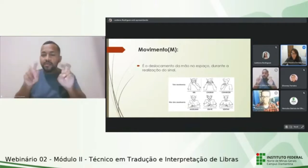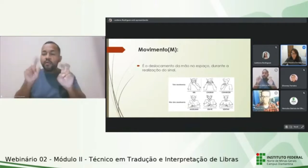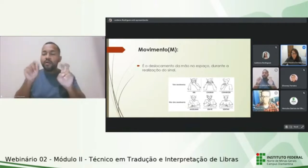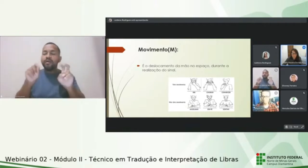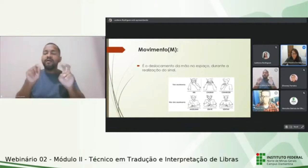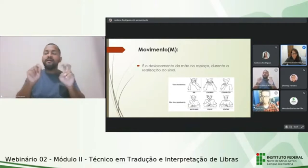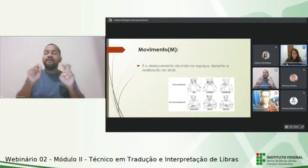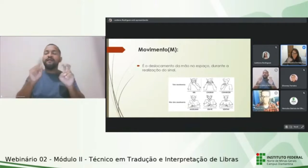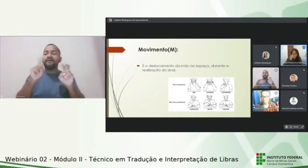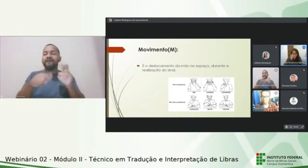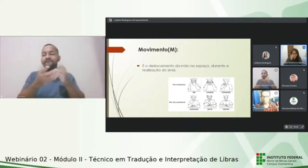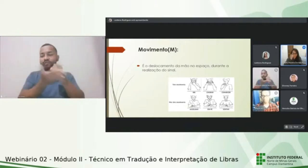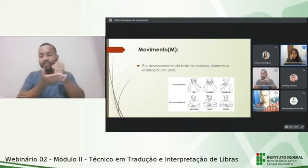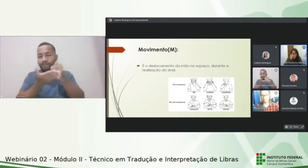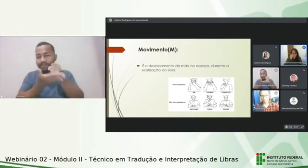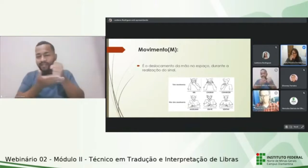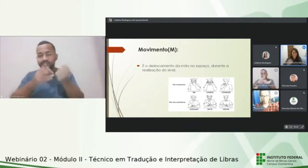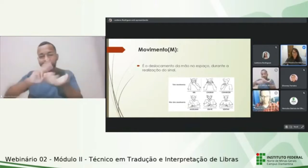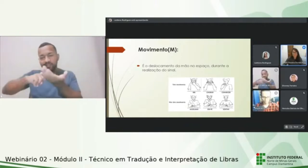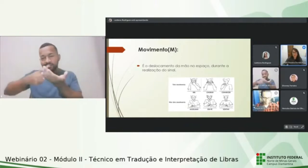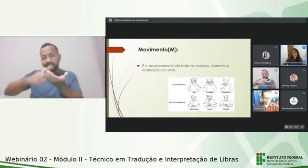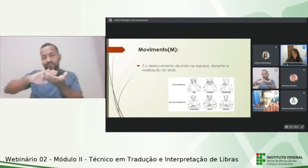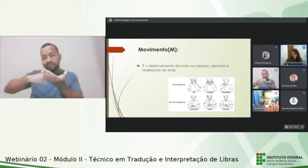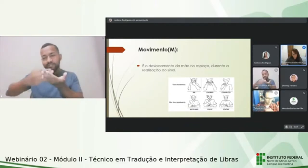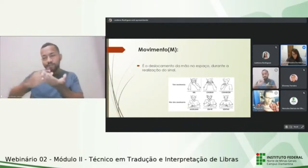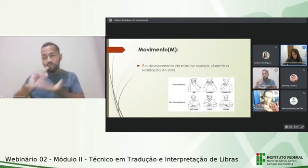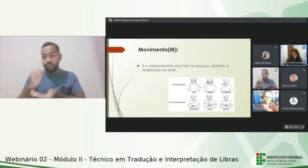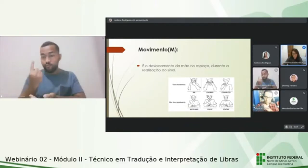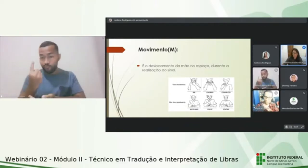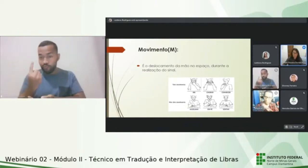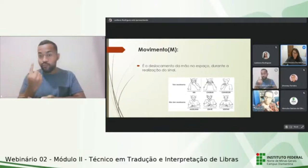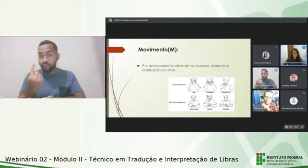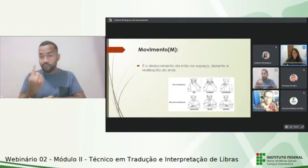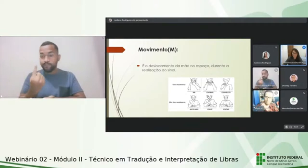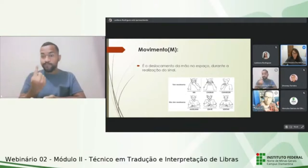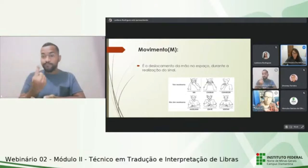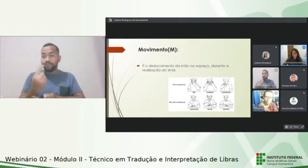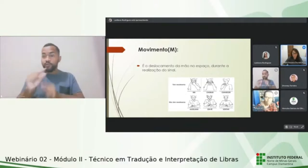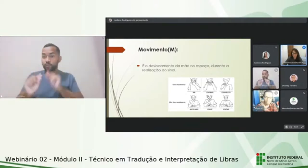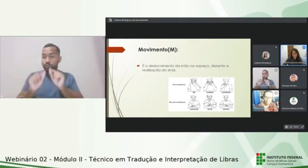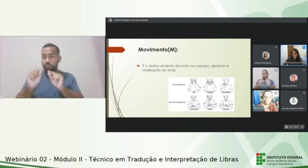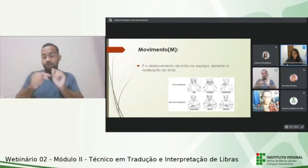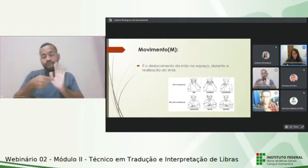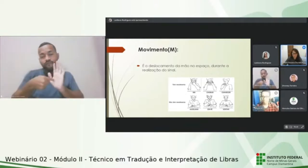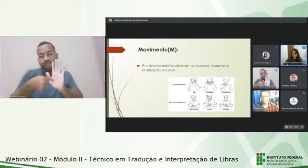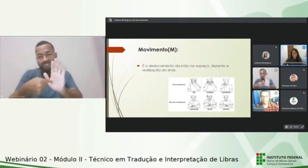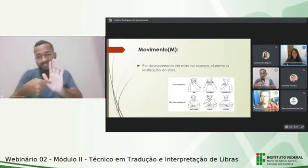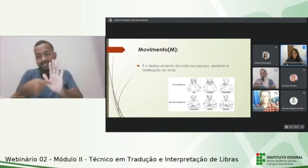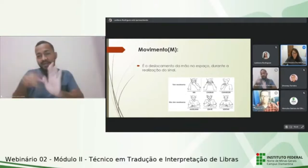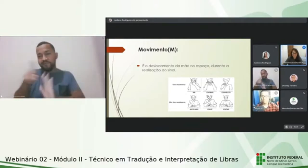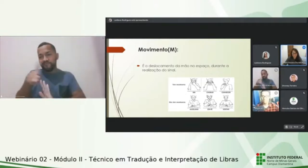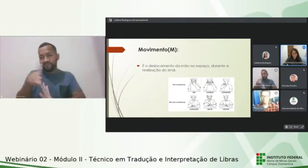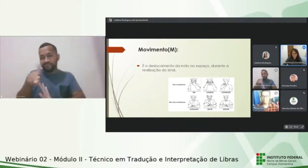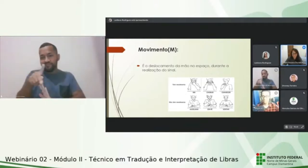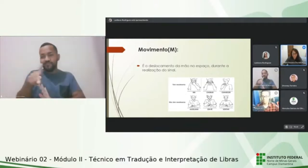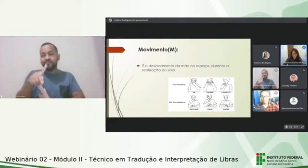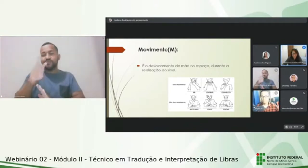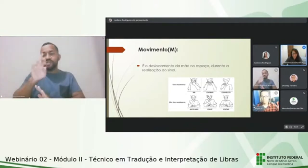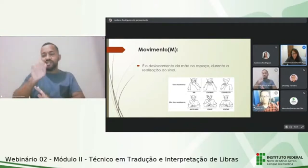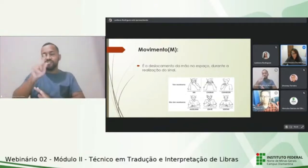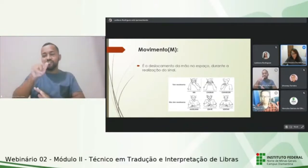1, tá? Então, apresentando para vocês o professor Reginaldo, né?